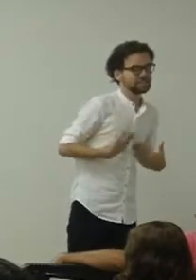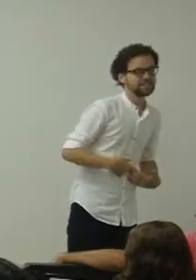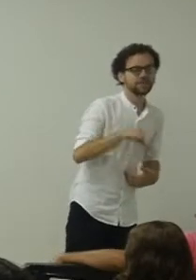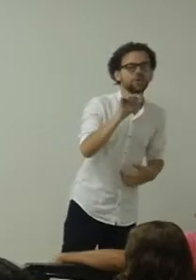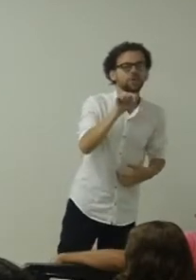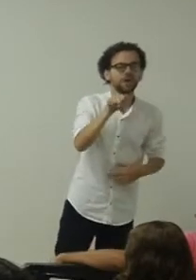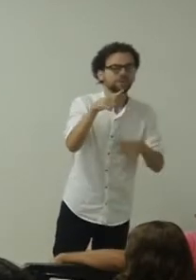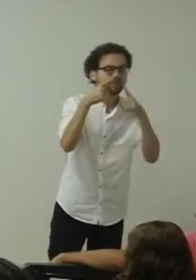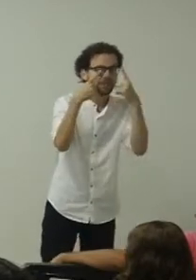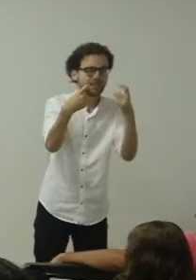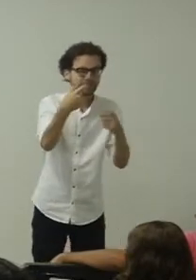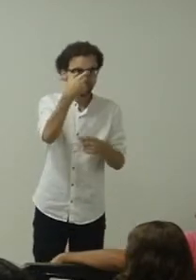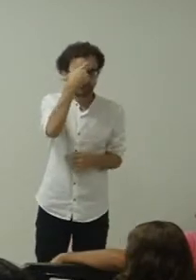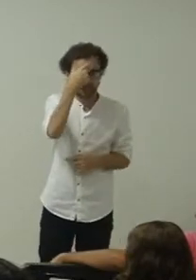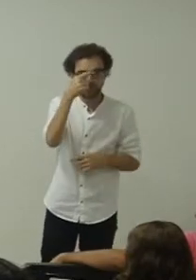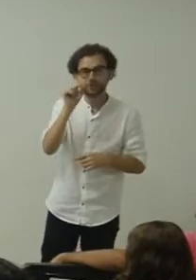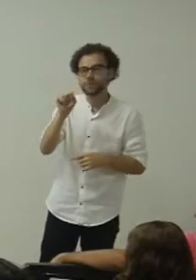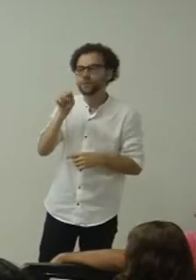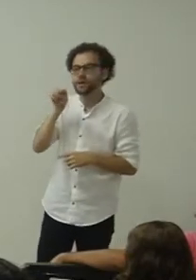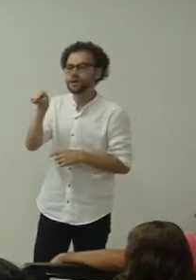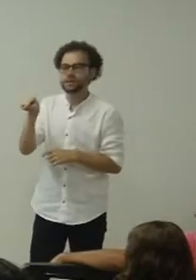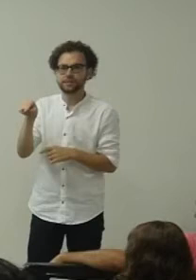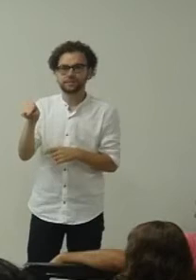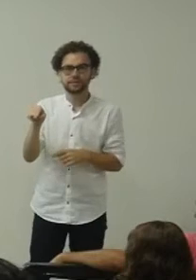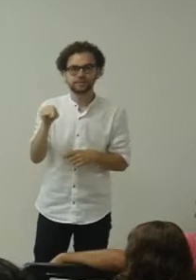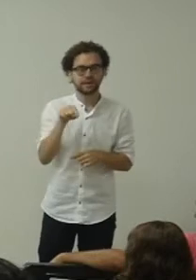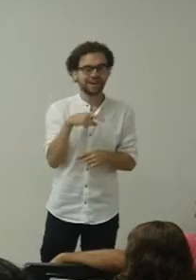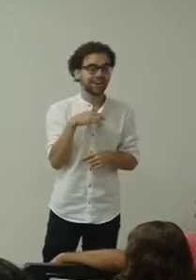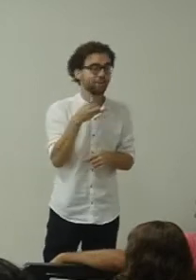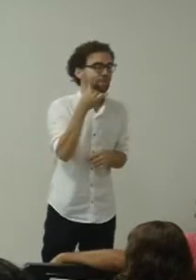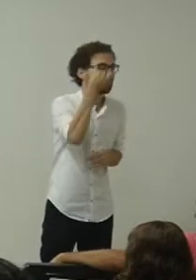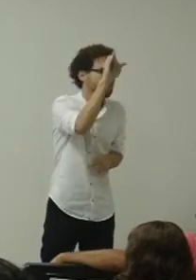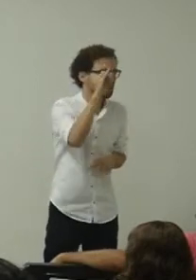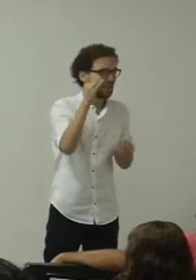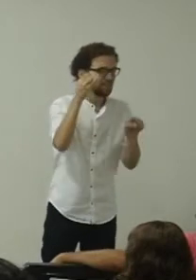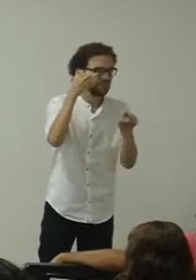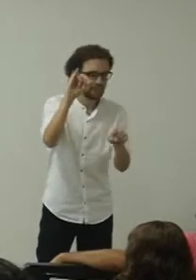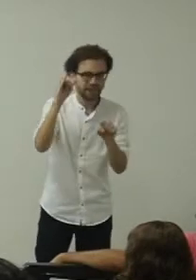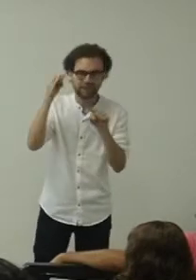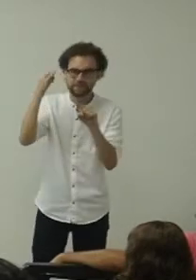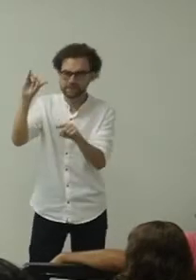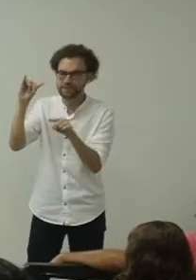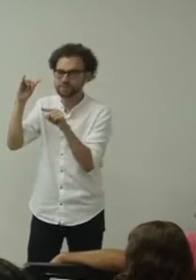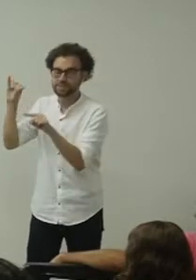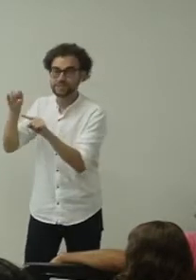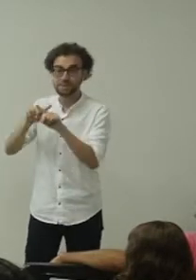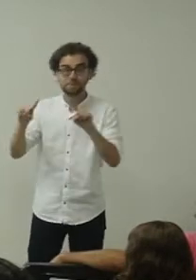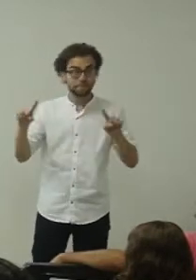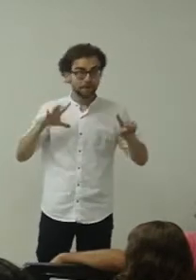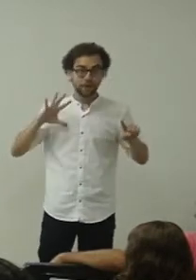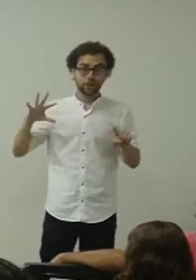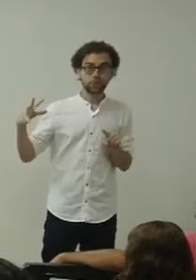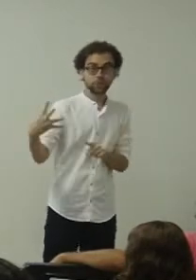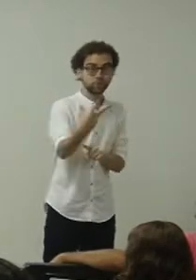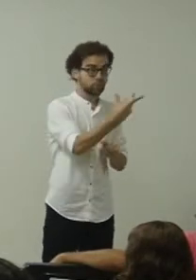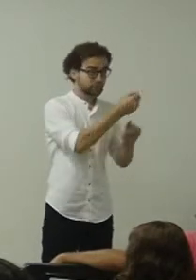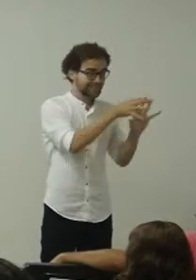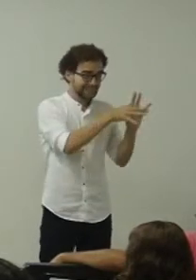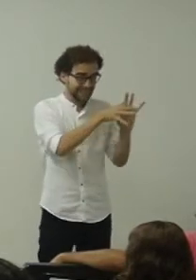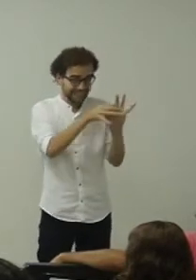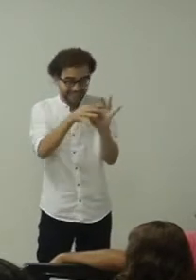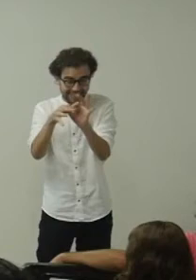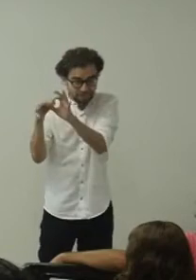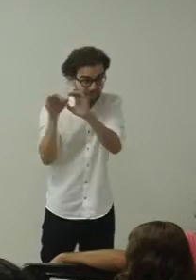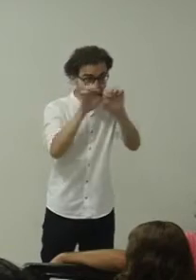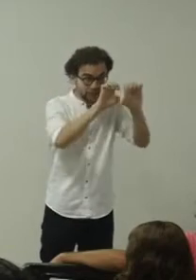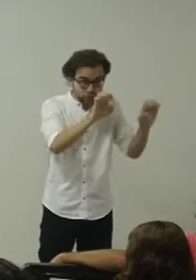física e psicológica. Então, é só eu entrar no movimento de evitação, sem entender toda a estrutura que dá conta da